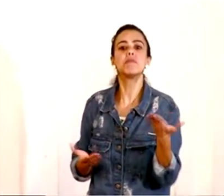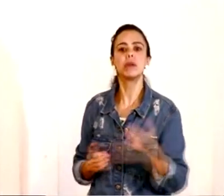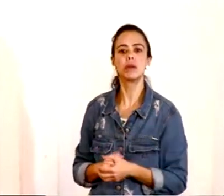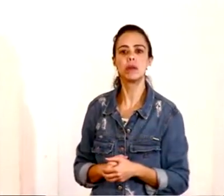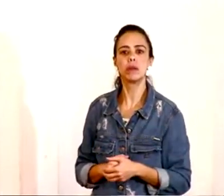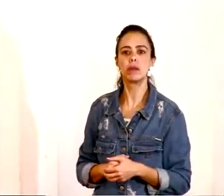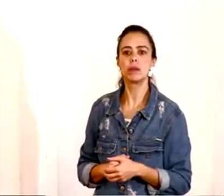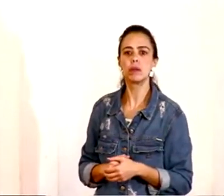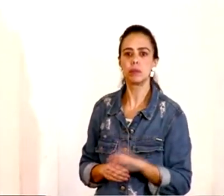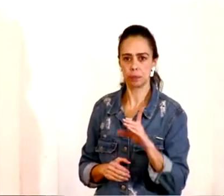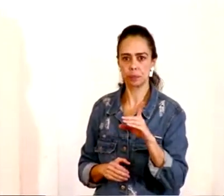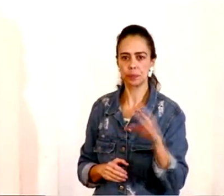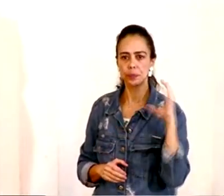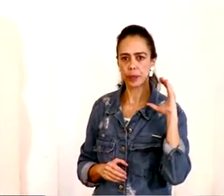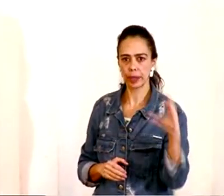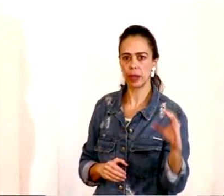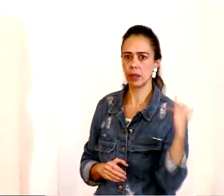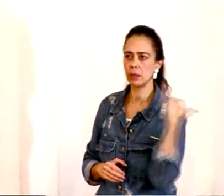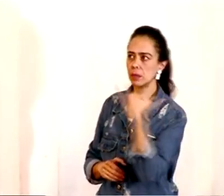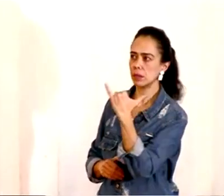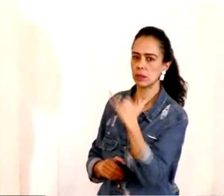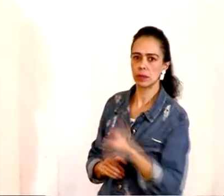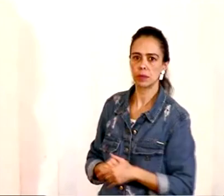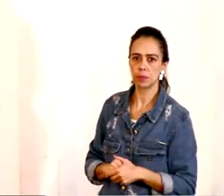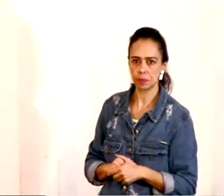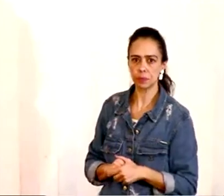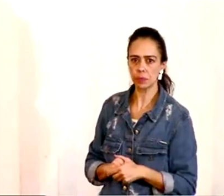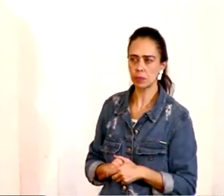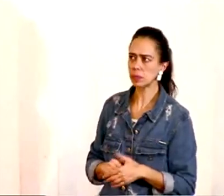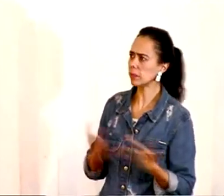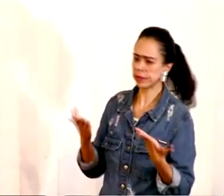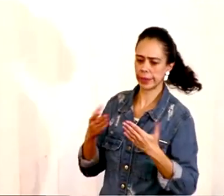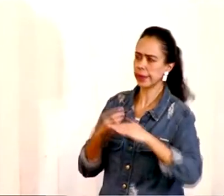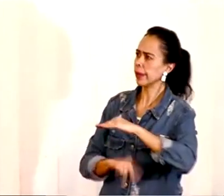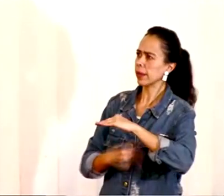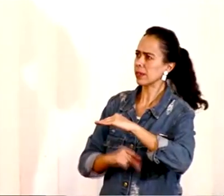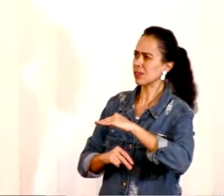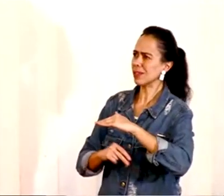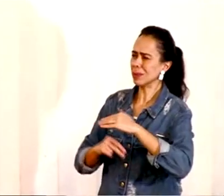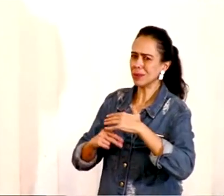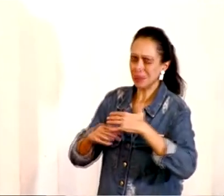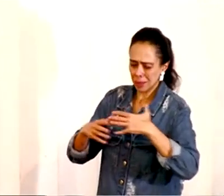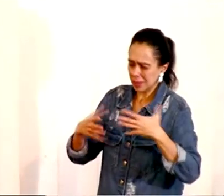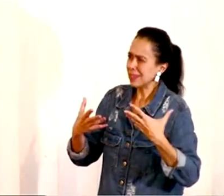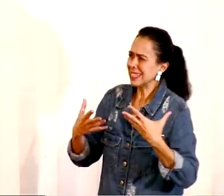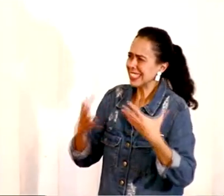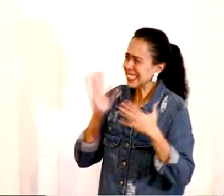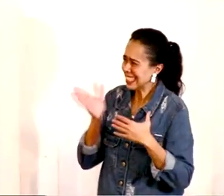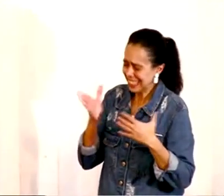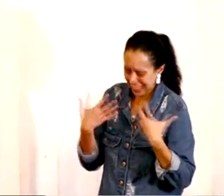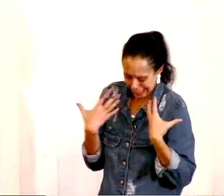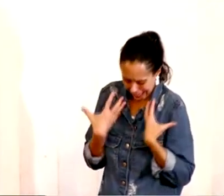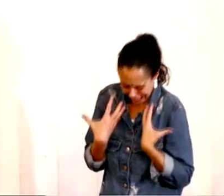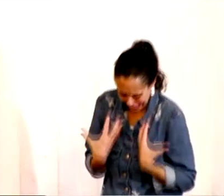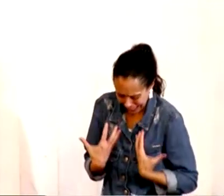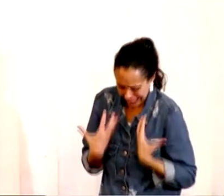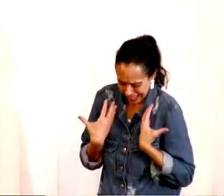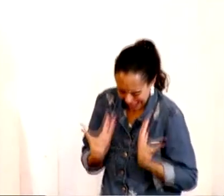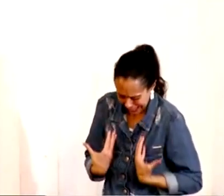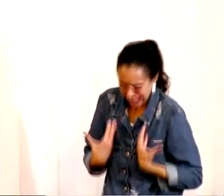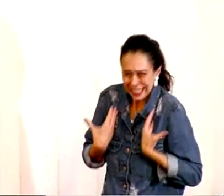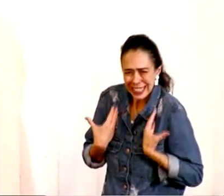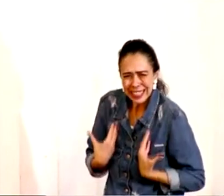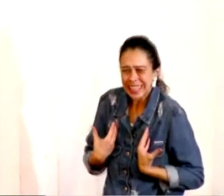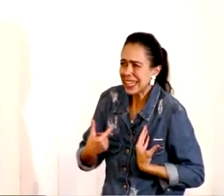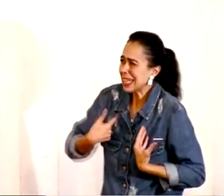Disse Caim ao Senhor: ah, Senhor, é tamanho o meu castigo que já não posso suportá-lo. Eis que hoje me lanças da face da terra, e